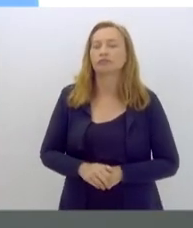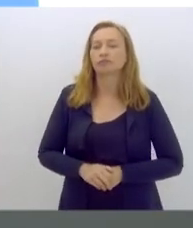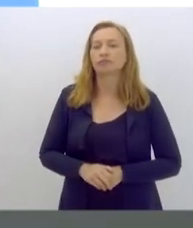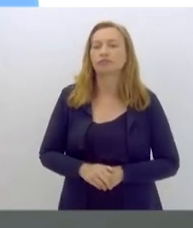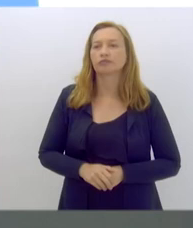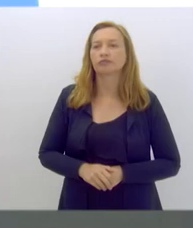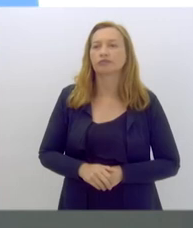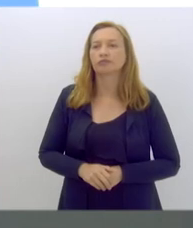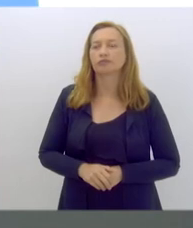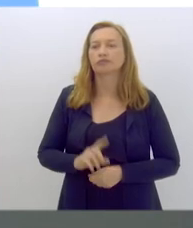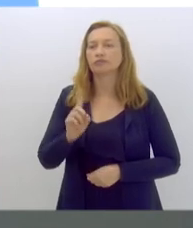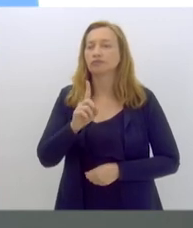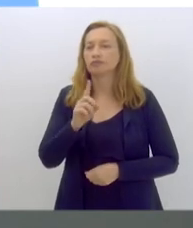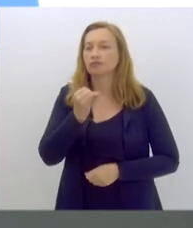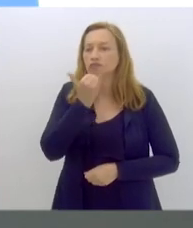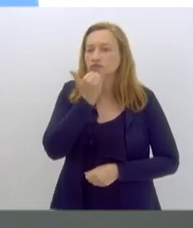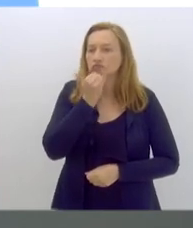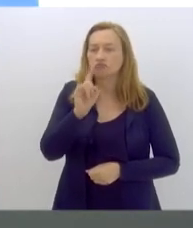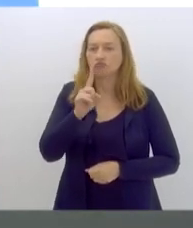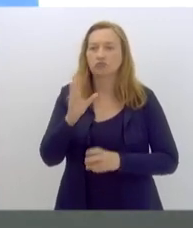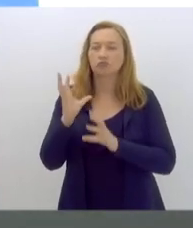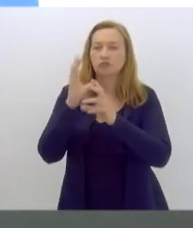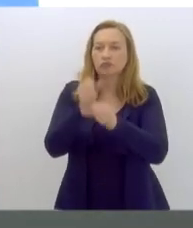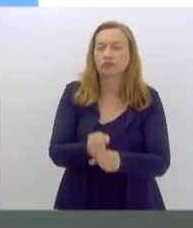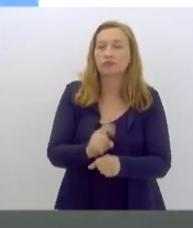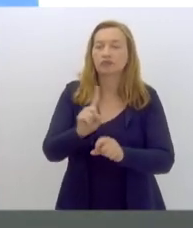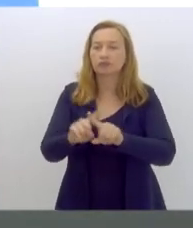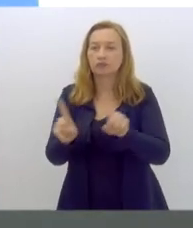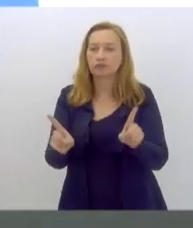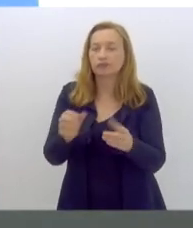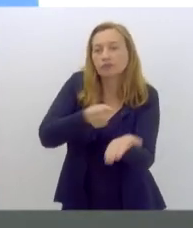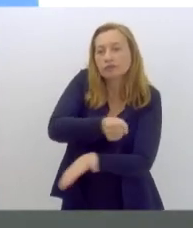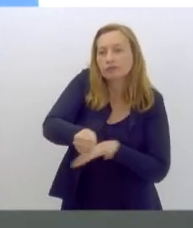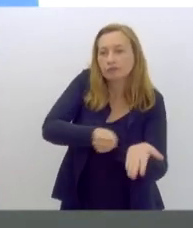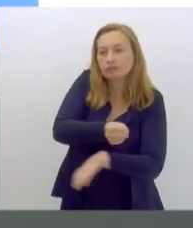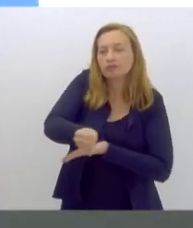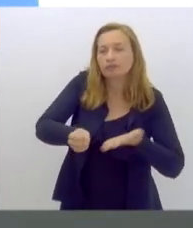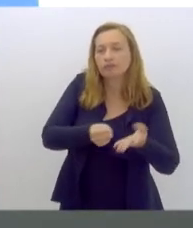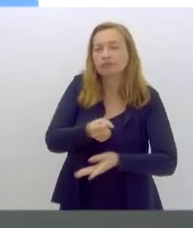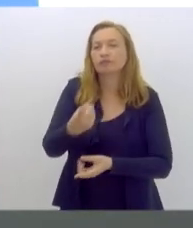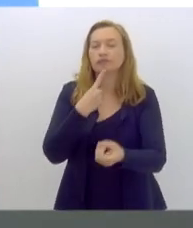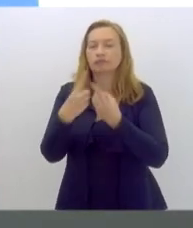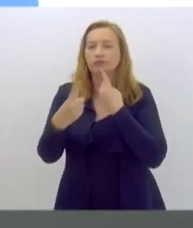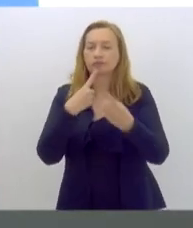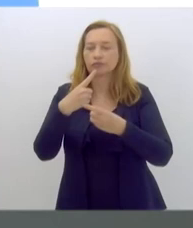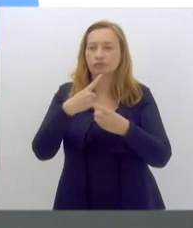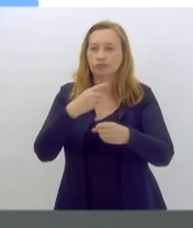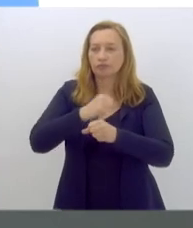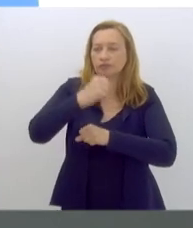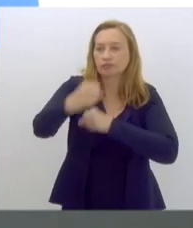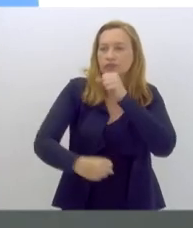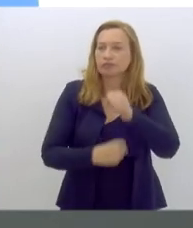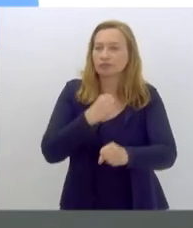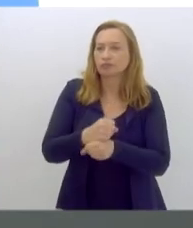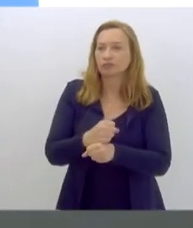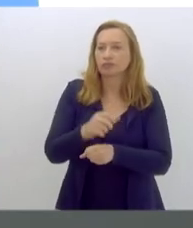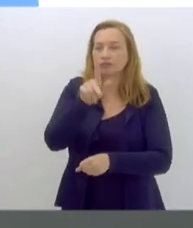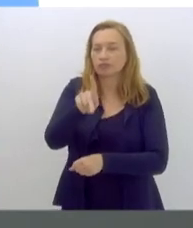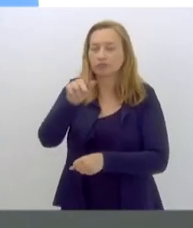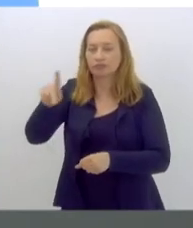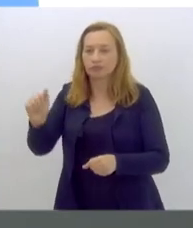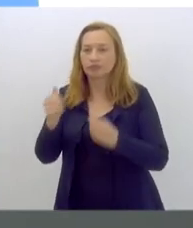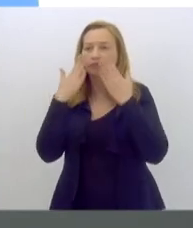não é a revisão desculpe Quais são os eixos para discussão do PPA para o ano que vem que vai ser apresentado